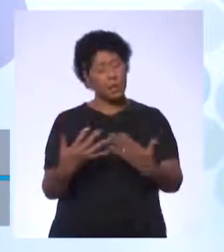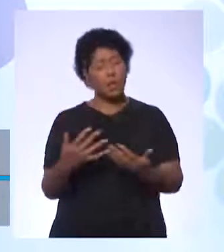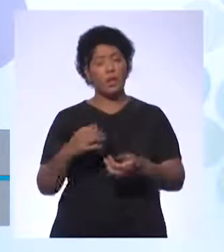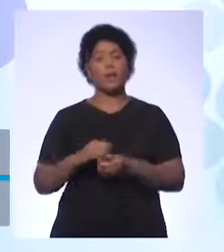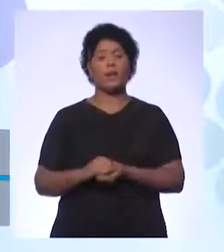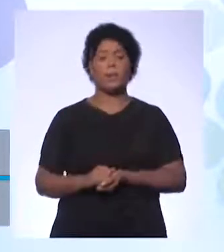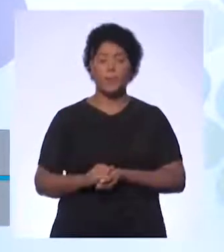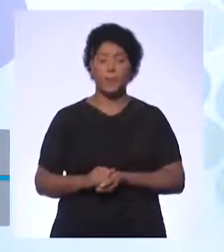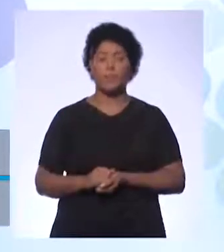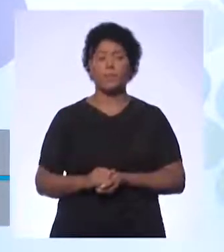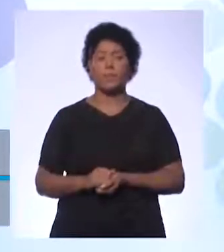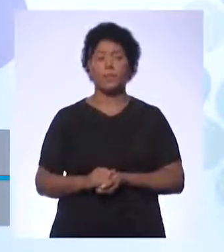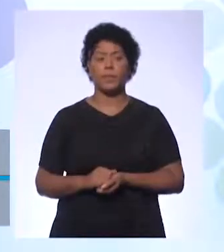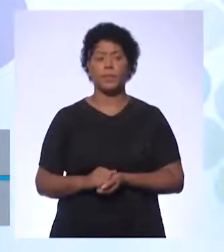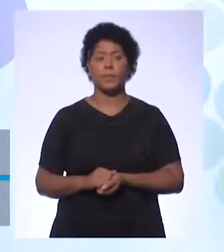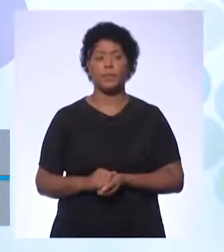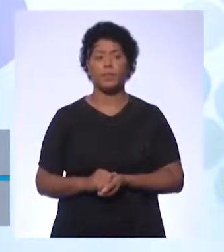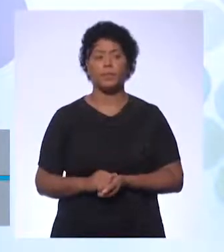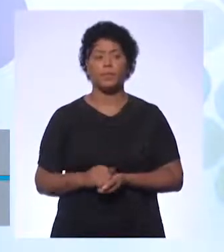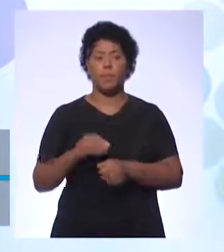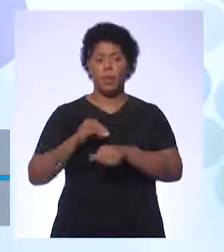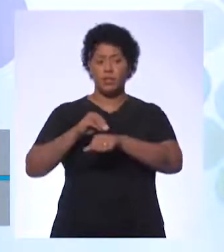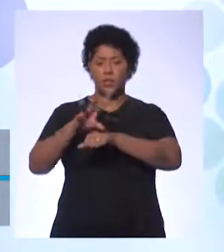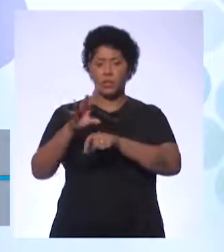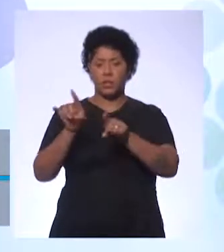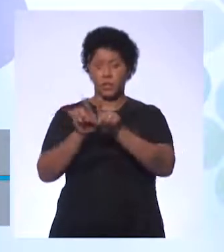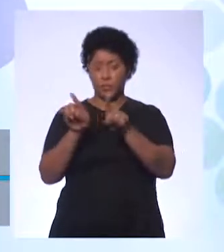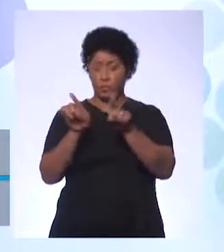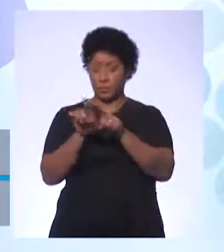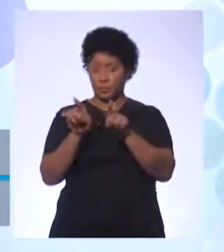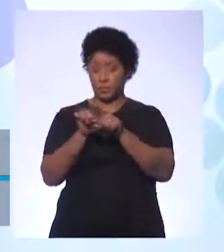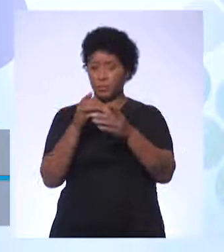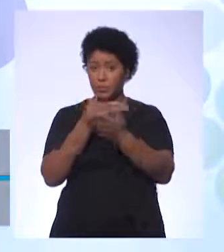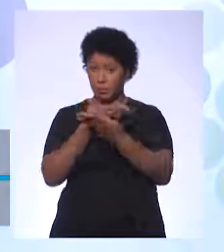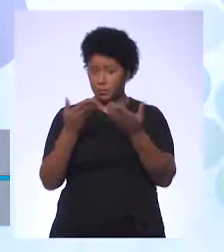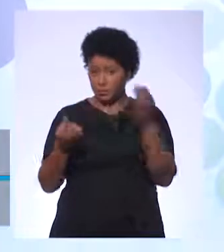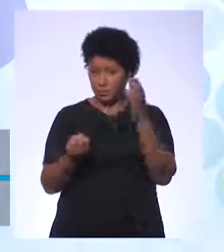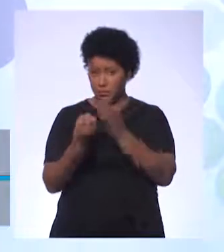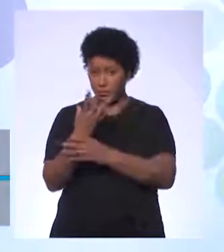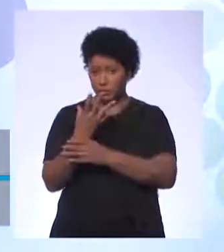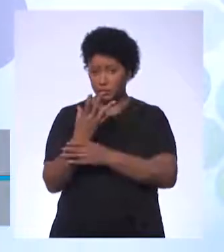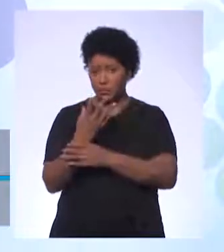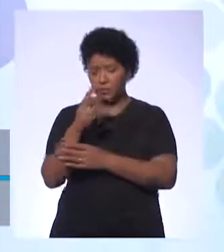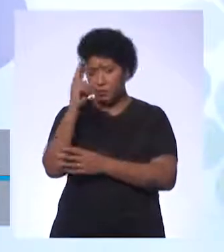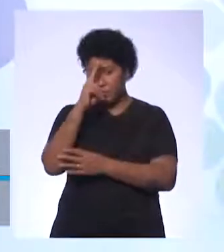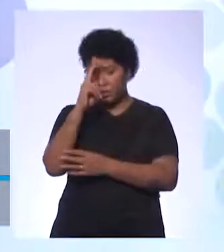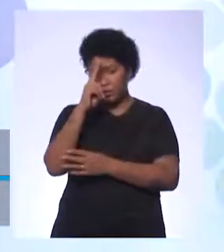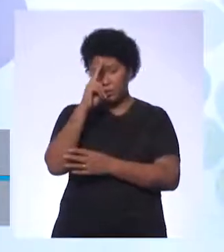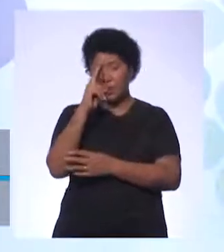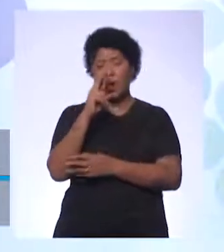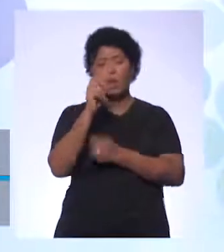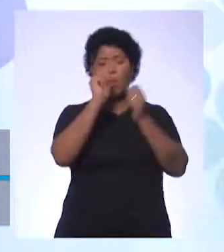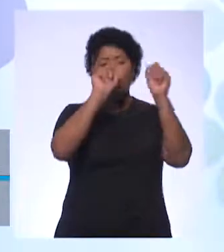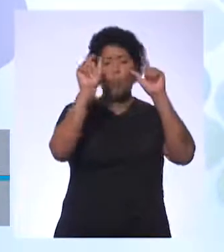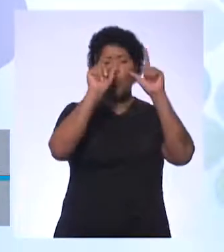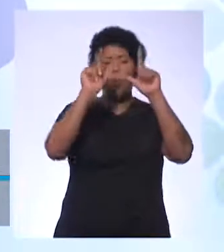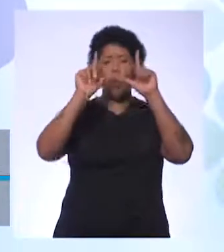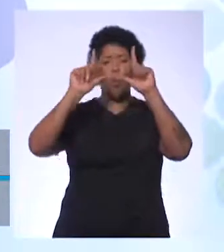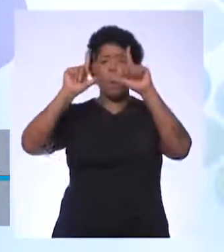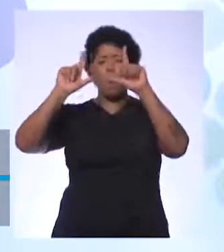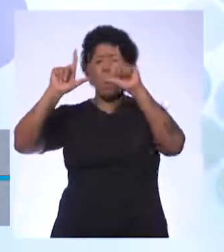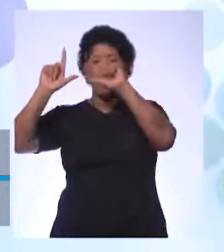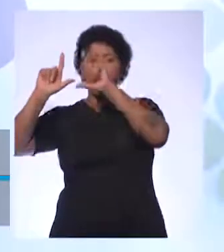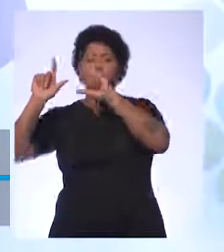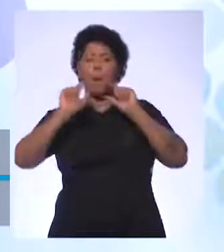feita a realização, outra dica, que tem lá, assim, que você pode criar produção de histórias em quadrinhos. Tá? Então,